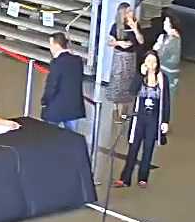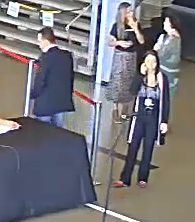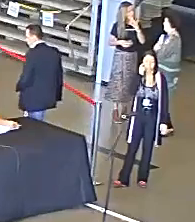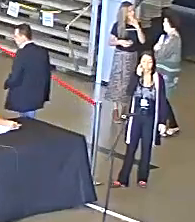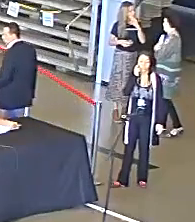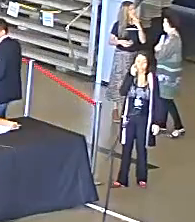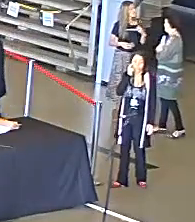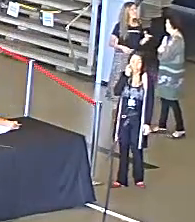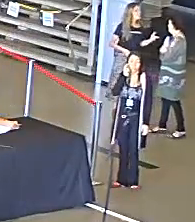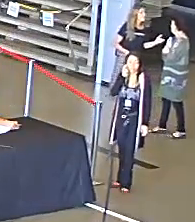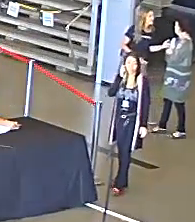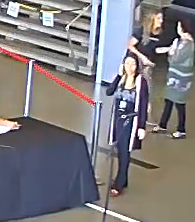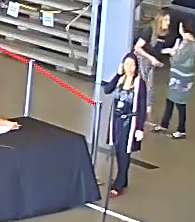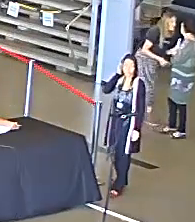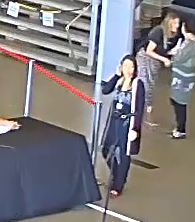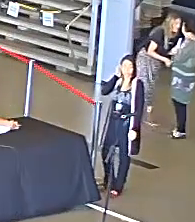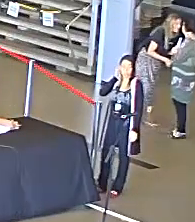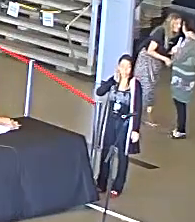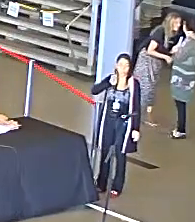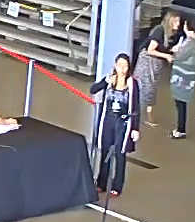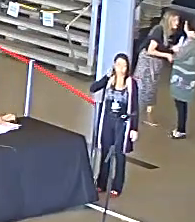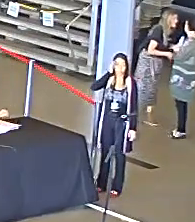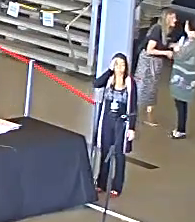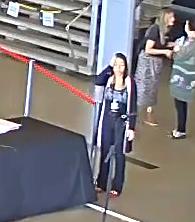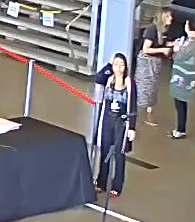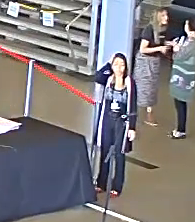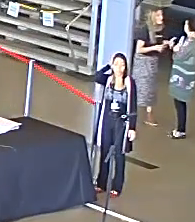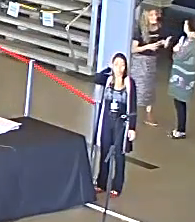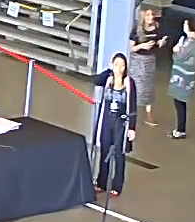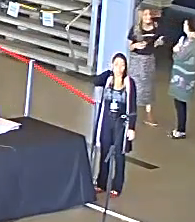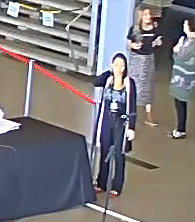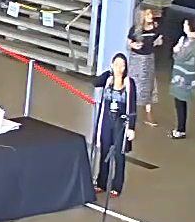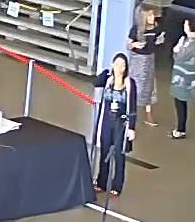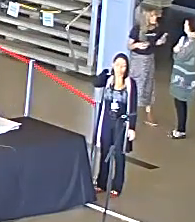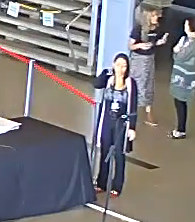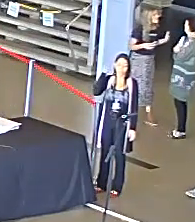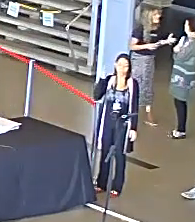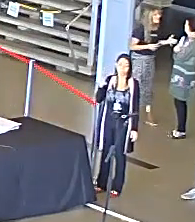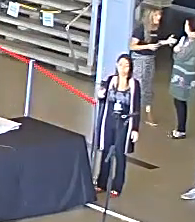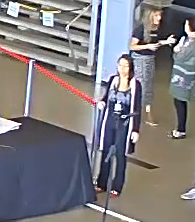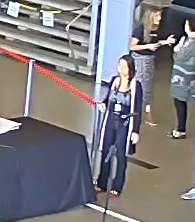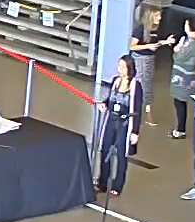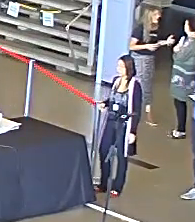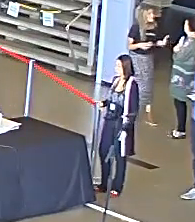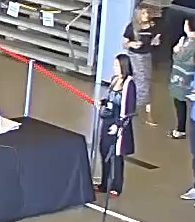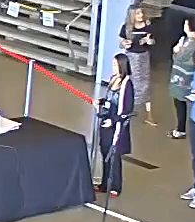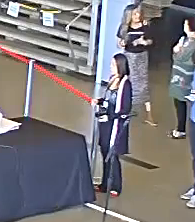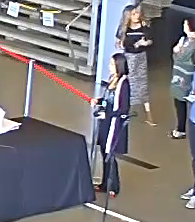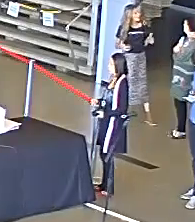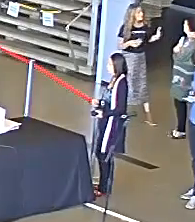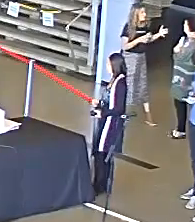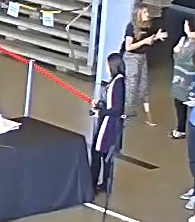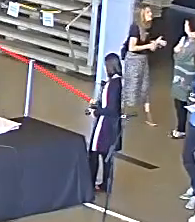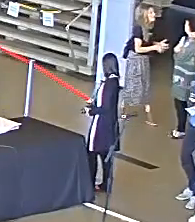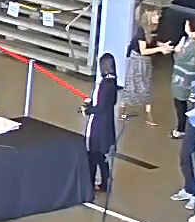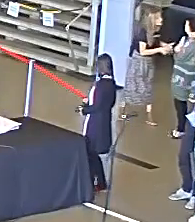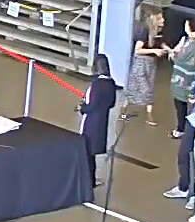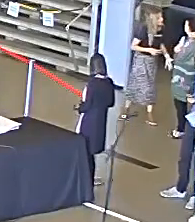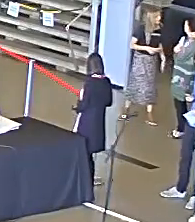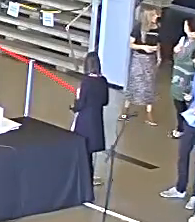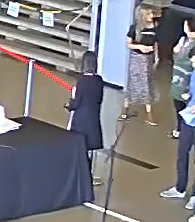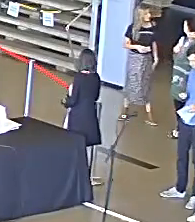transmitindo em tempo real e nos ajudando muito na condução desses trabalhos obrigado a quem nos